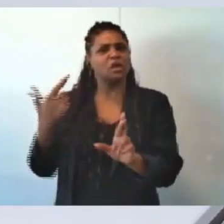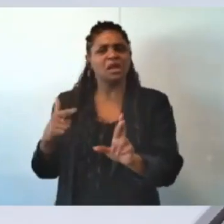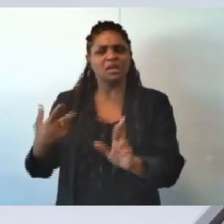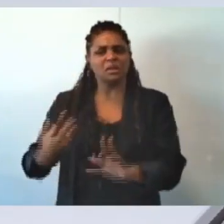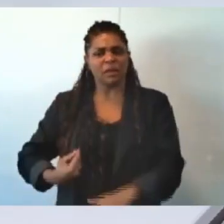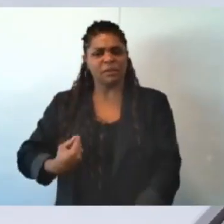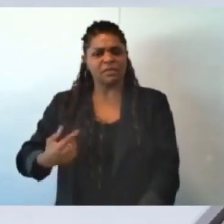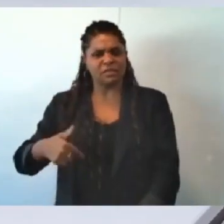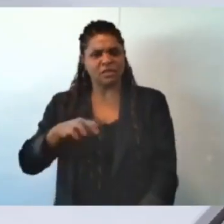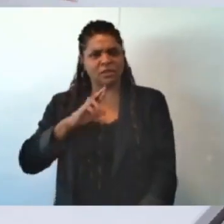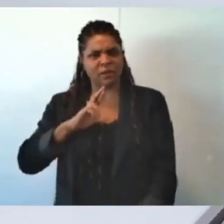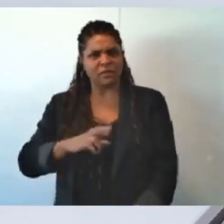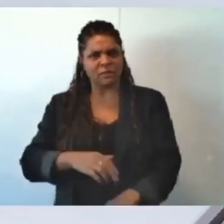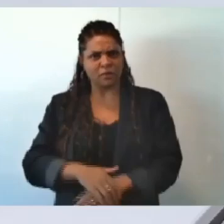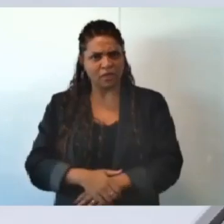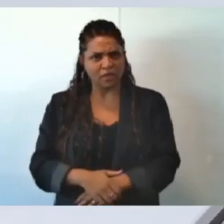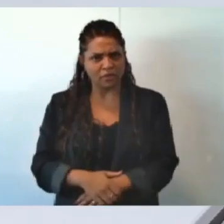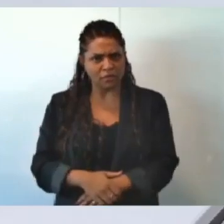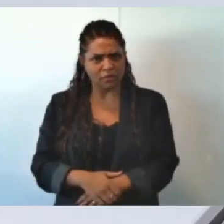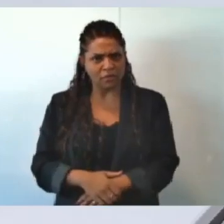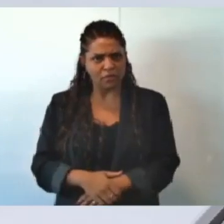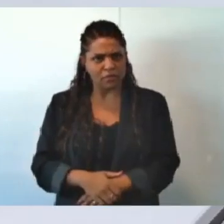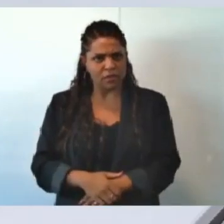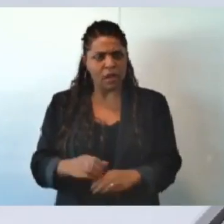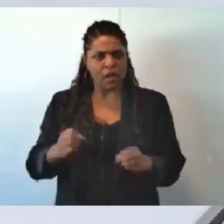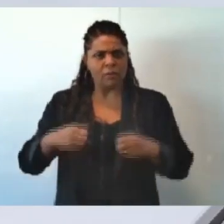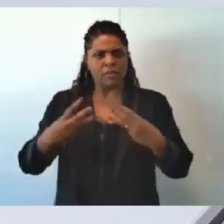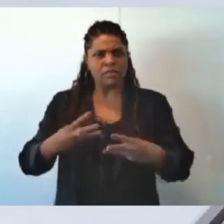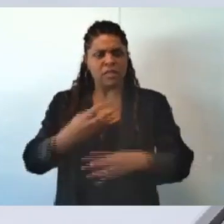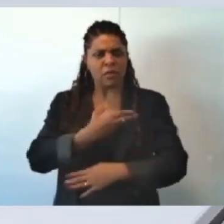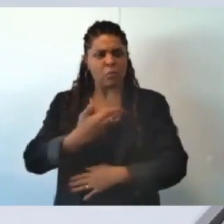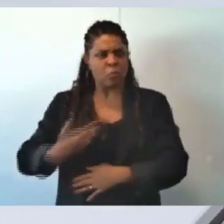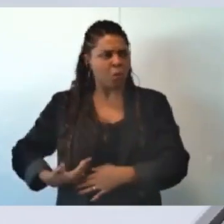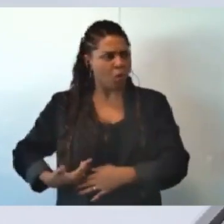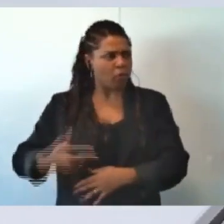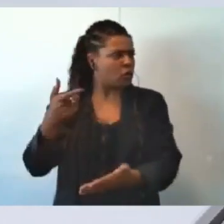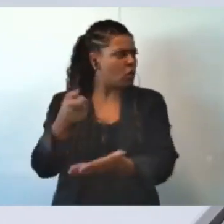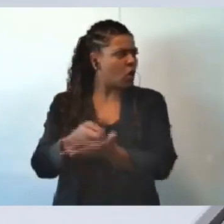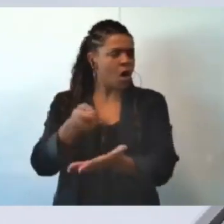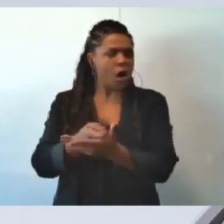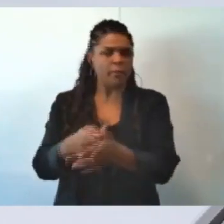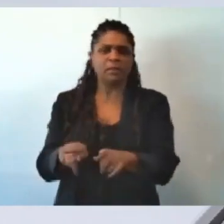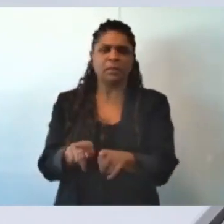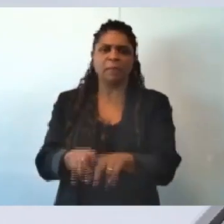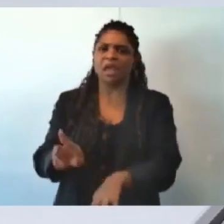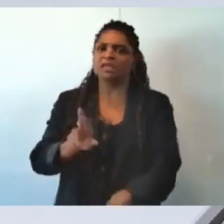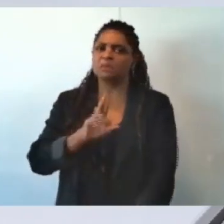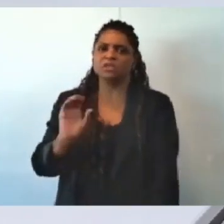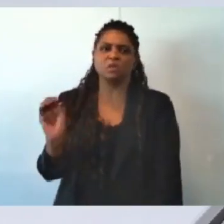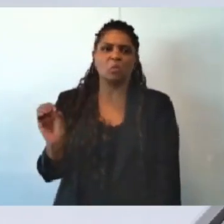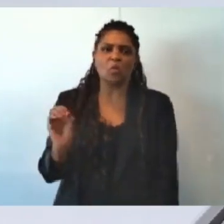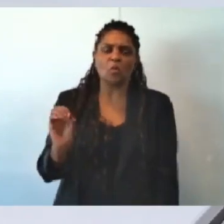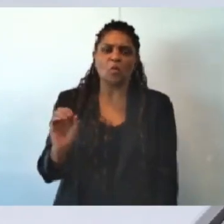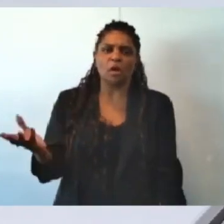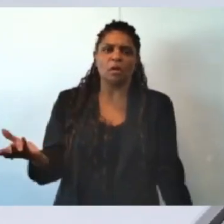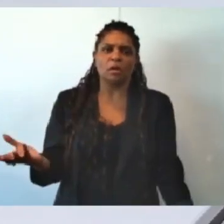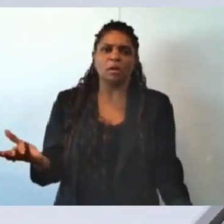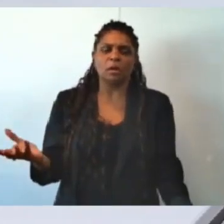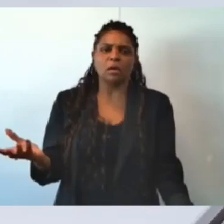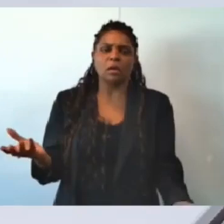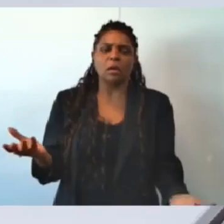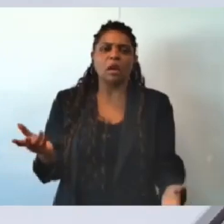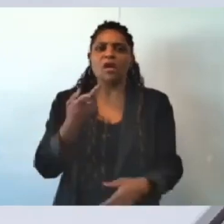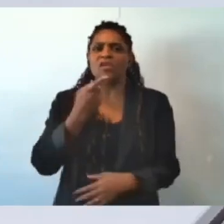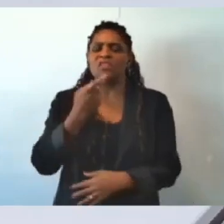É, Ministério Público cobra também, não tem resposta até hoje. Então, eu acho que nós estamos falando aqui de coisas